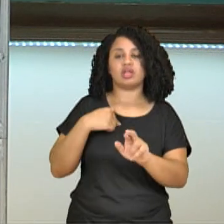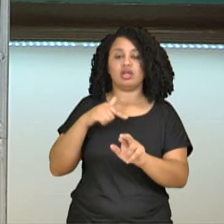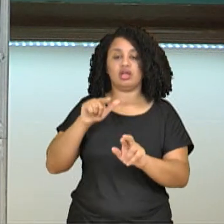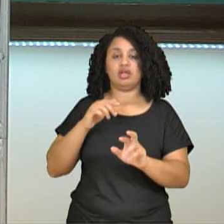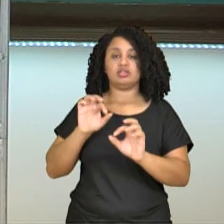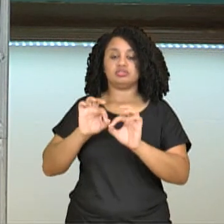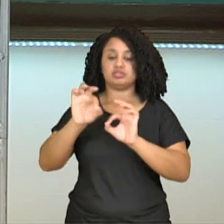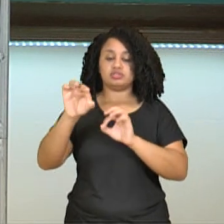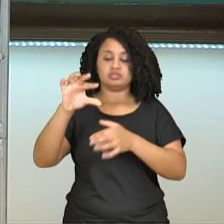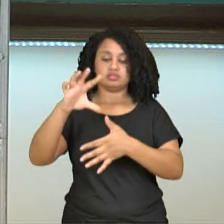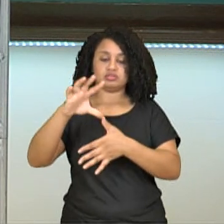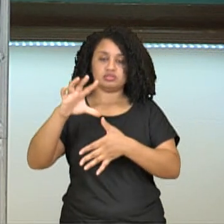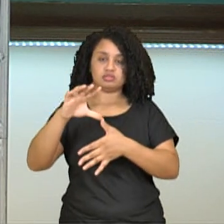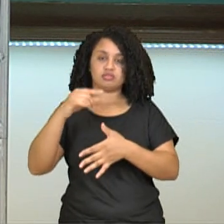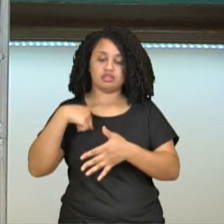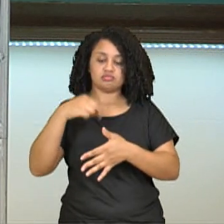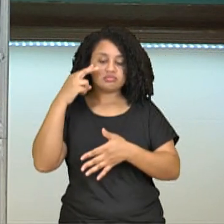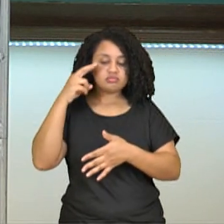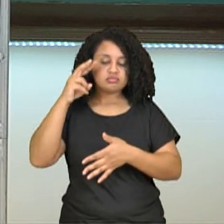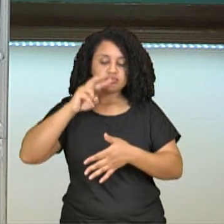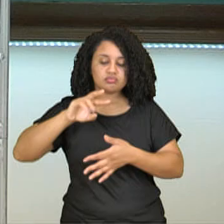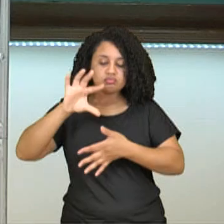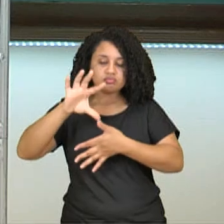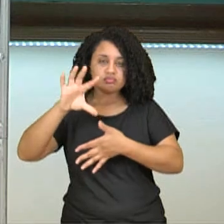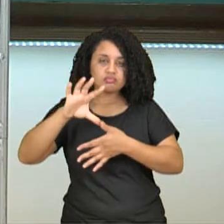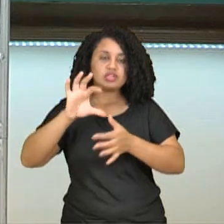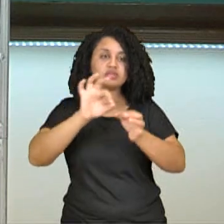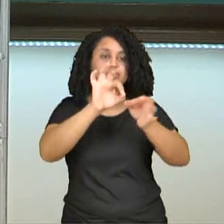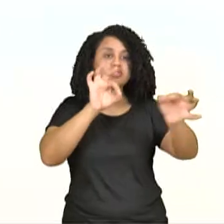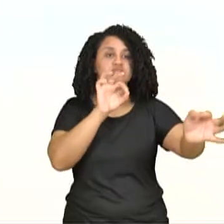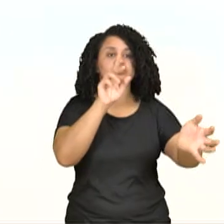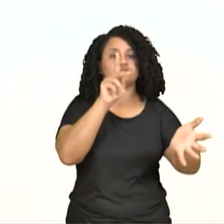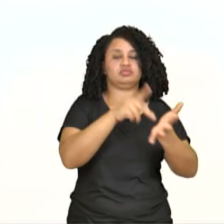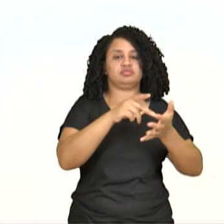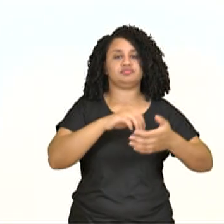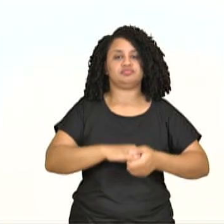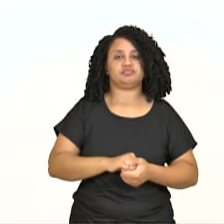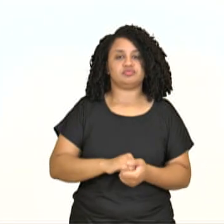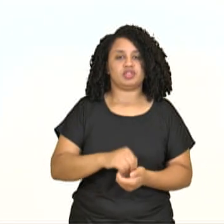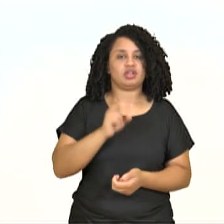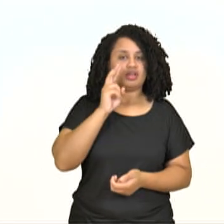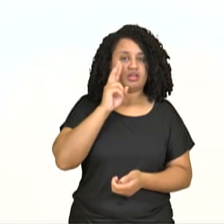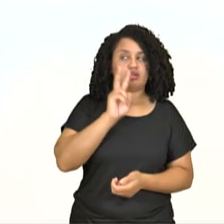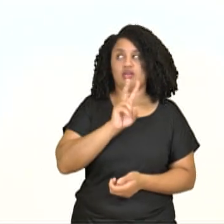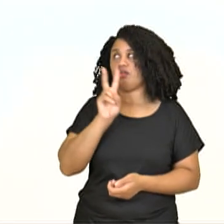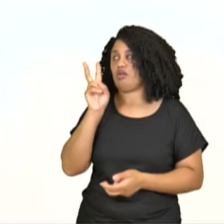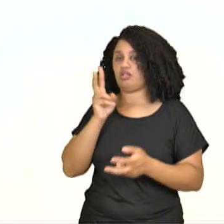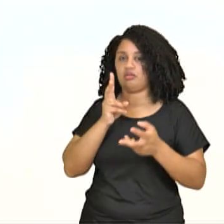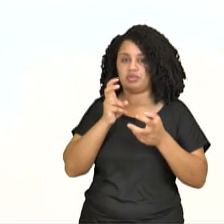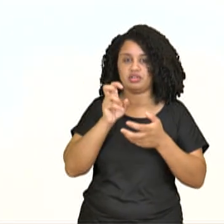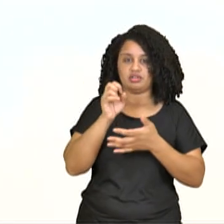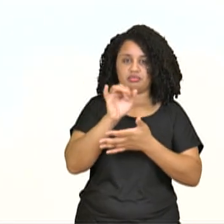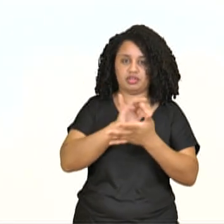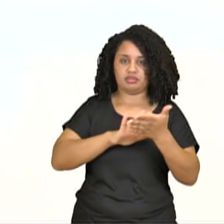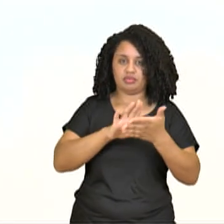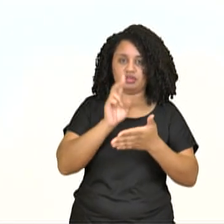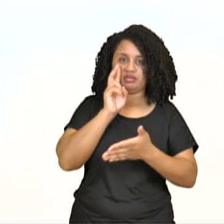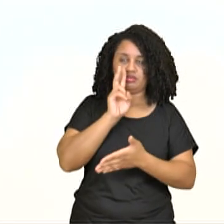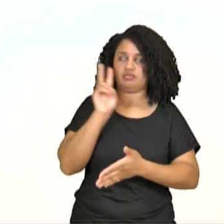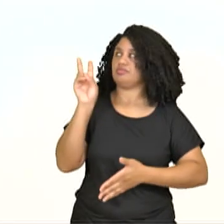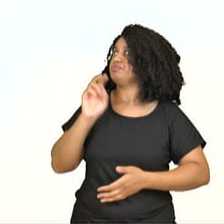distância real com aquela vista no mapa. Aqui, nós temos uma representação cartográfica